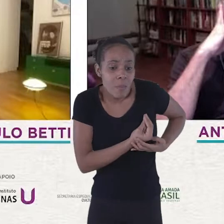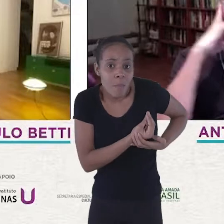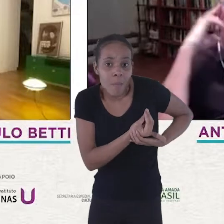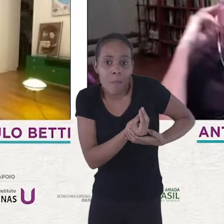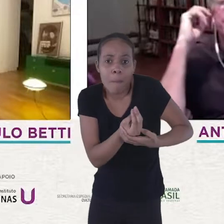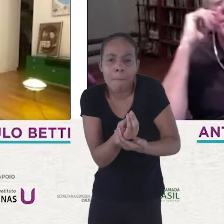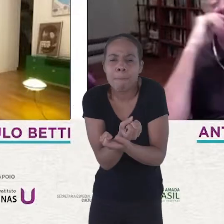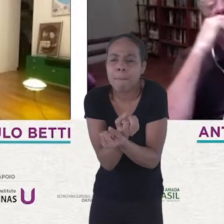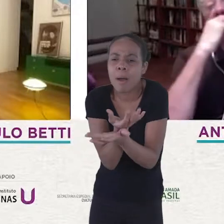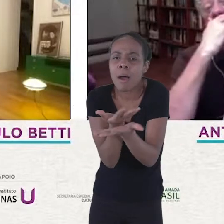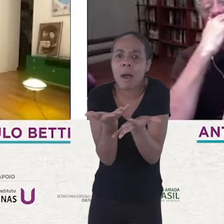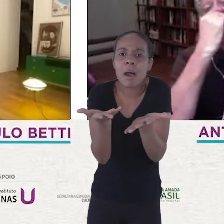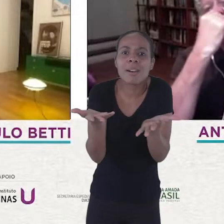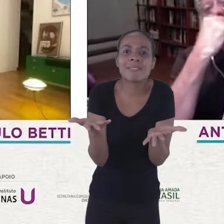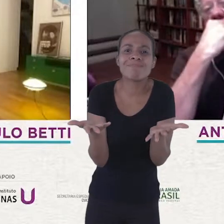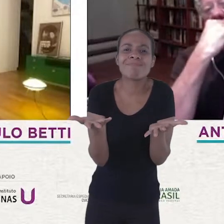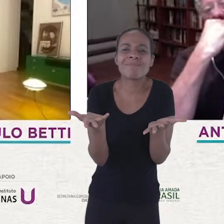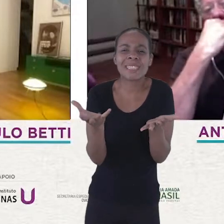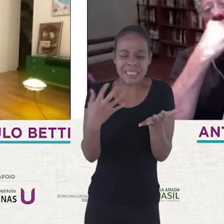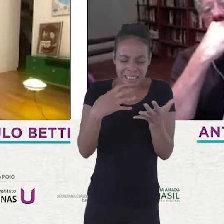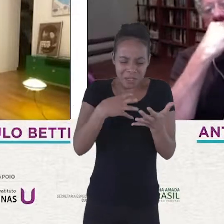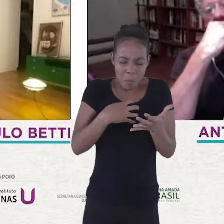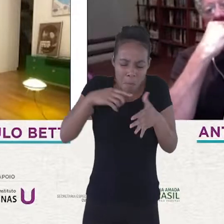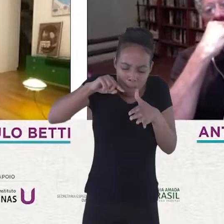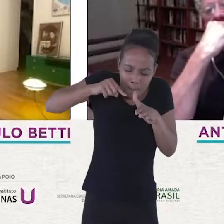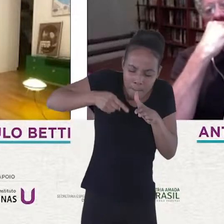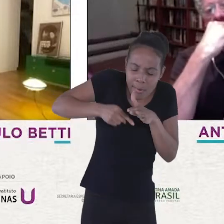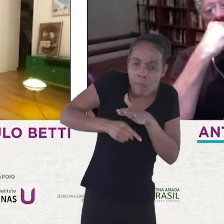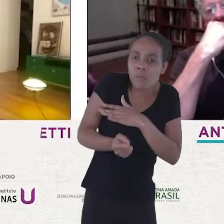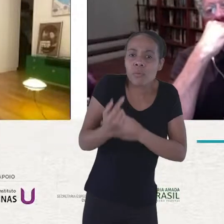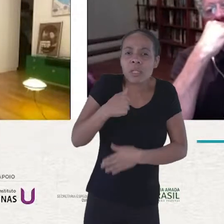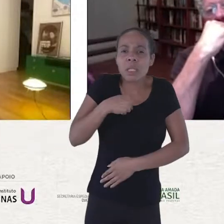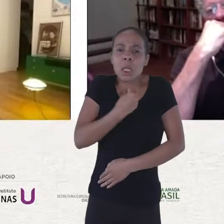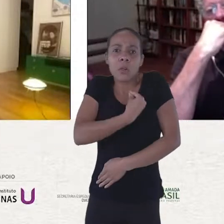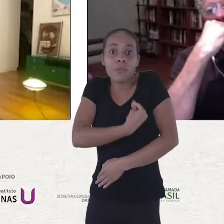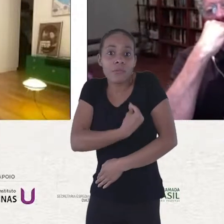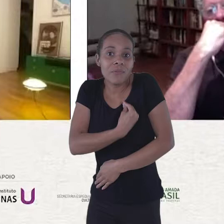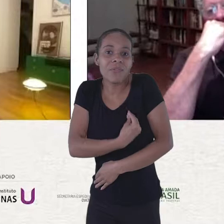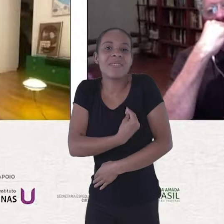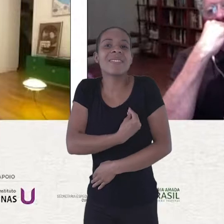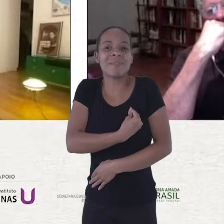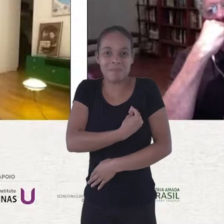profundas, dos sentimentos que eu tenho, que eu vivia,